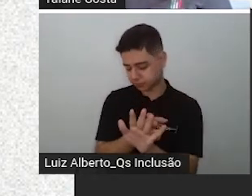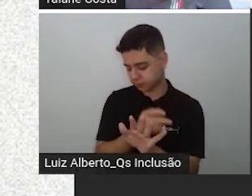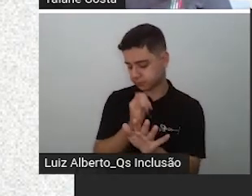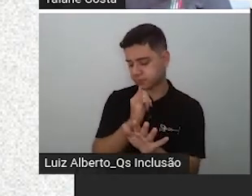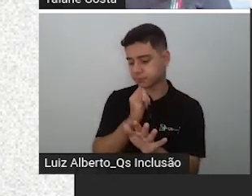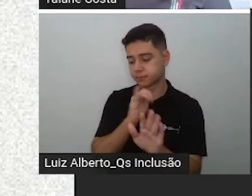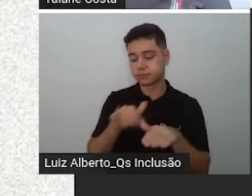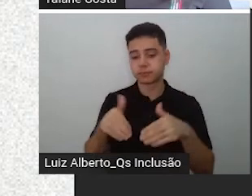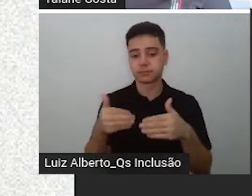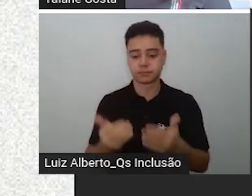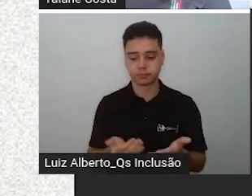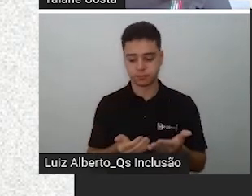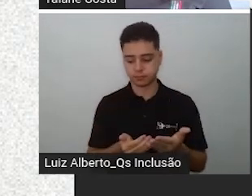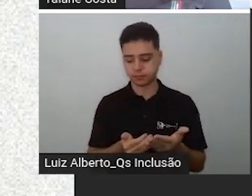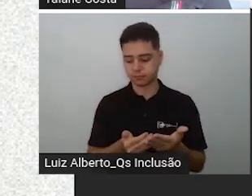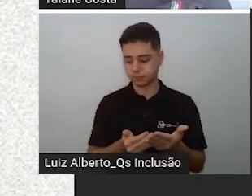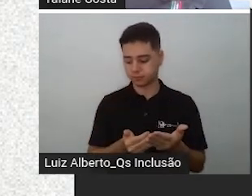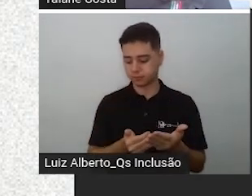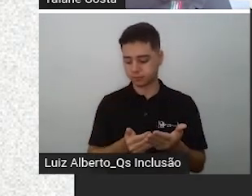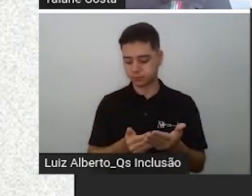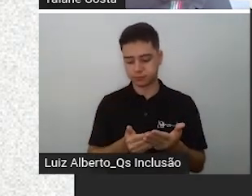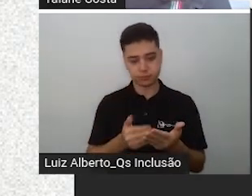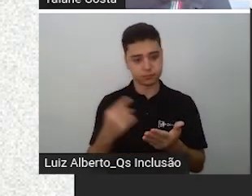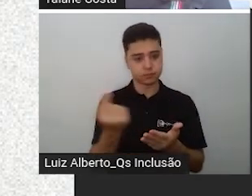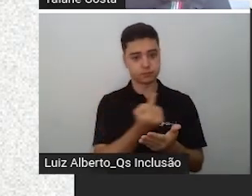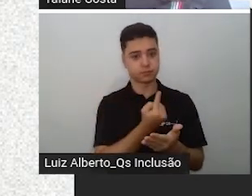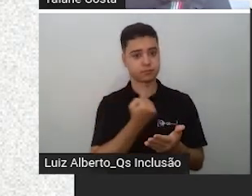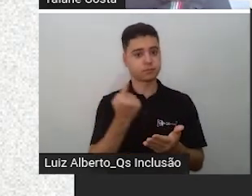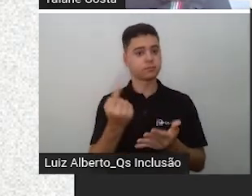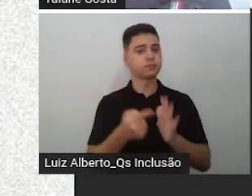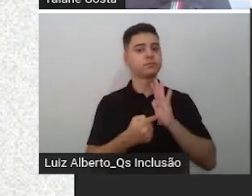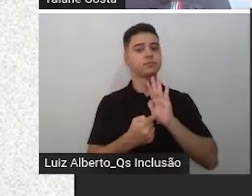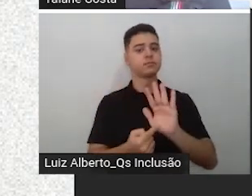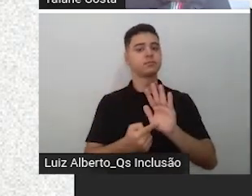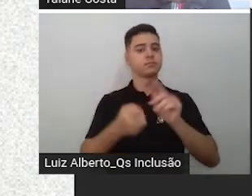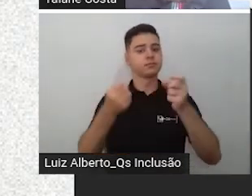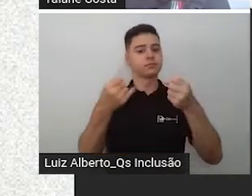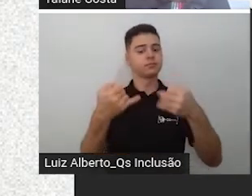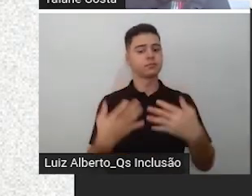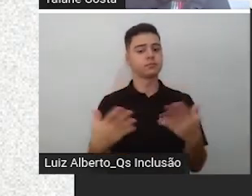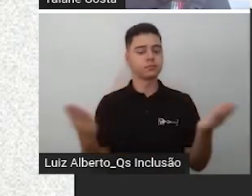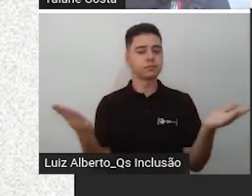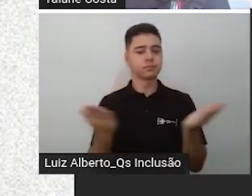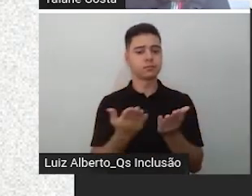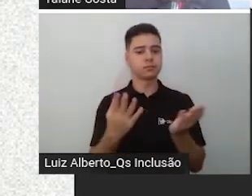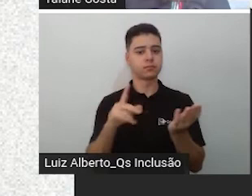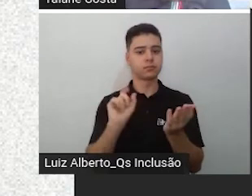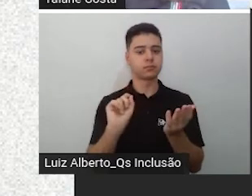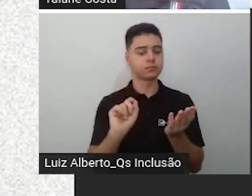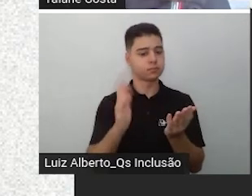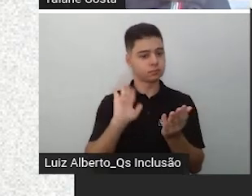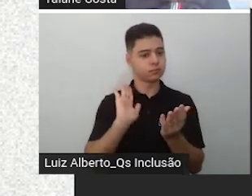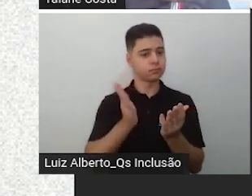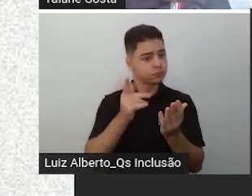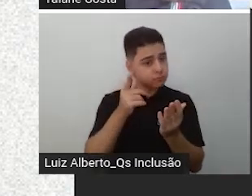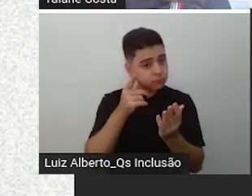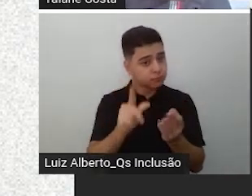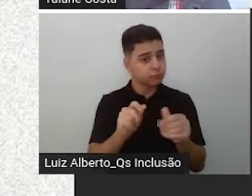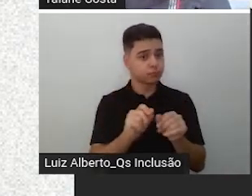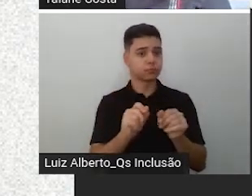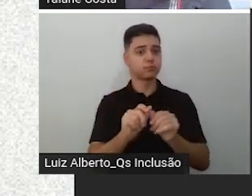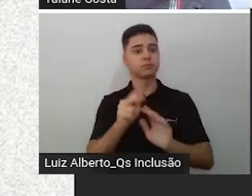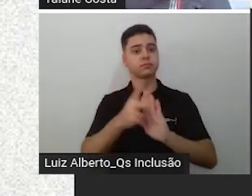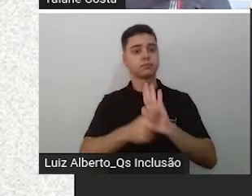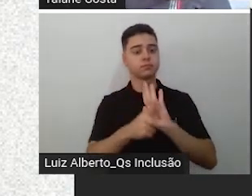e essa habilidade que a gente traz hoje que podem ser, né, para produzir um projeto